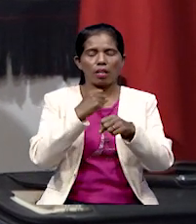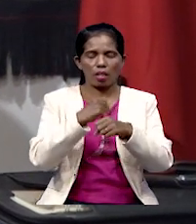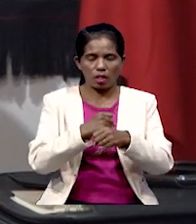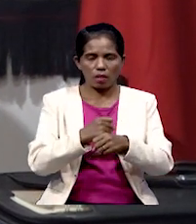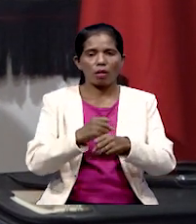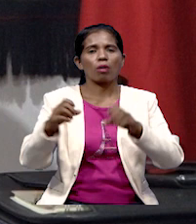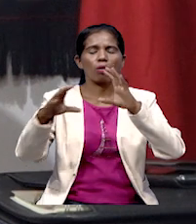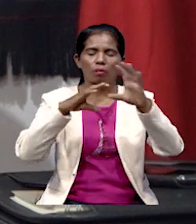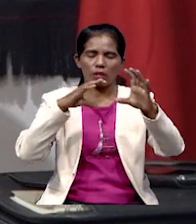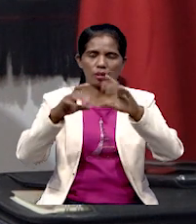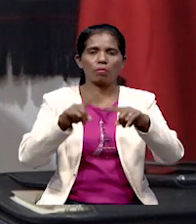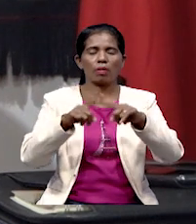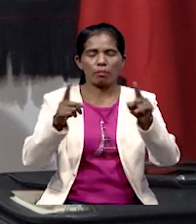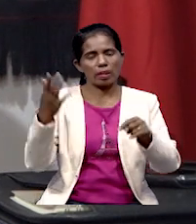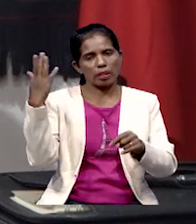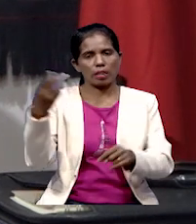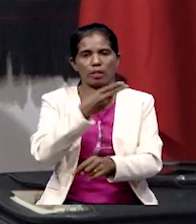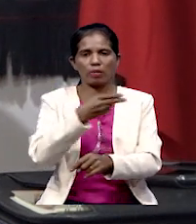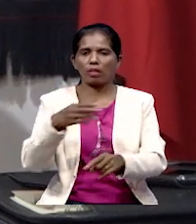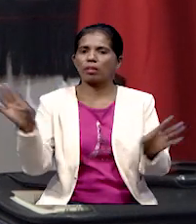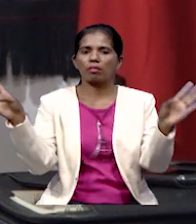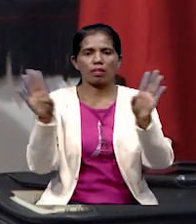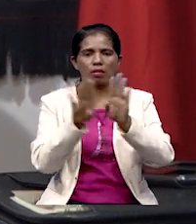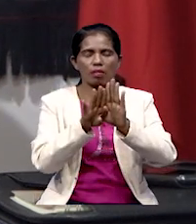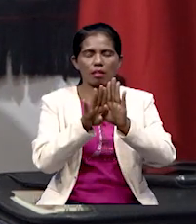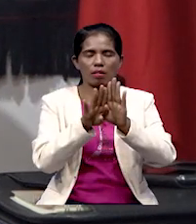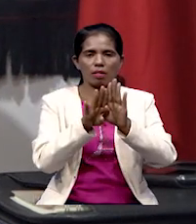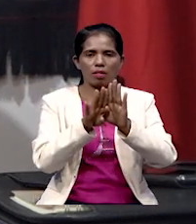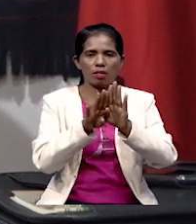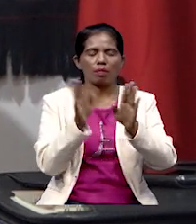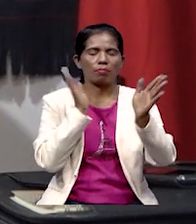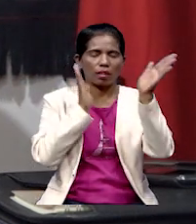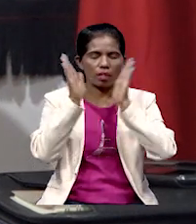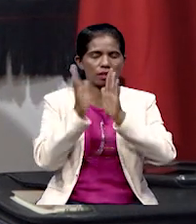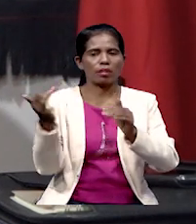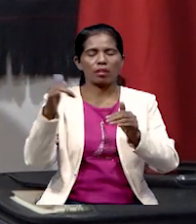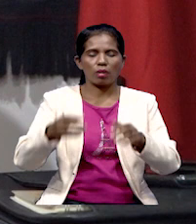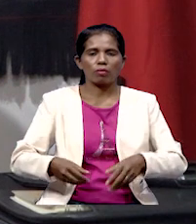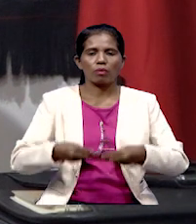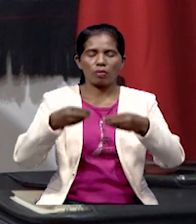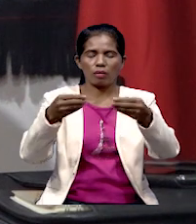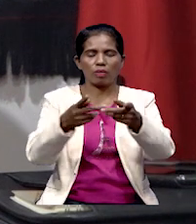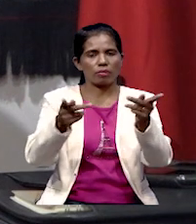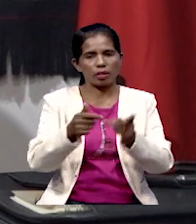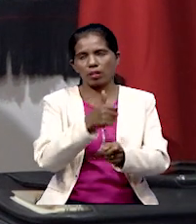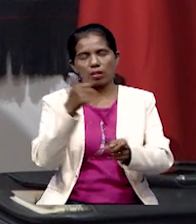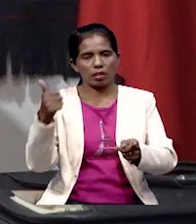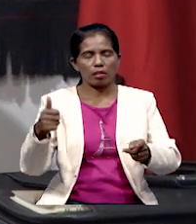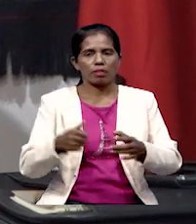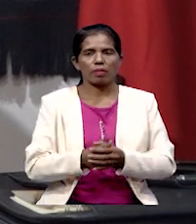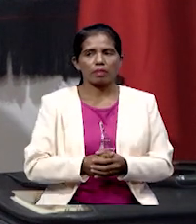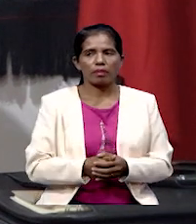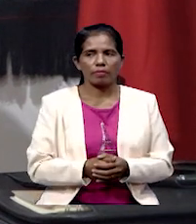ligação, mai be agora in Indonesia taka. O Malaysia sira mo sira parece que fornece fale va fati in selo ki agora presentemente